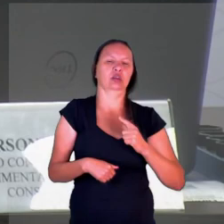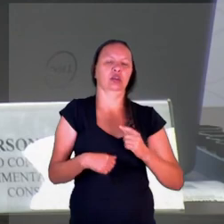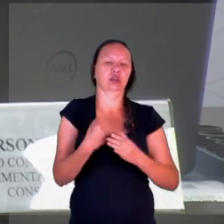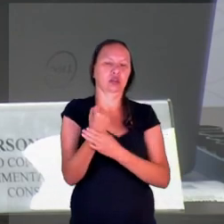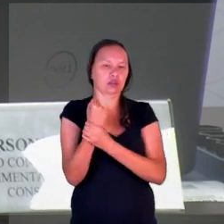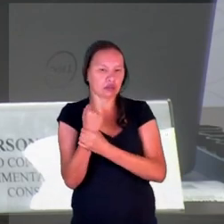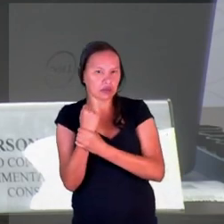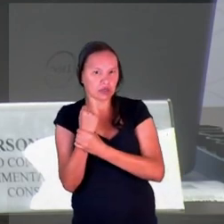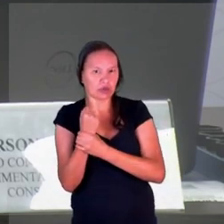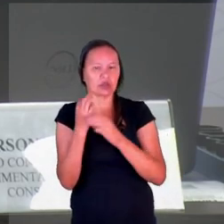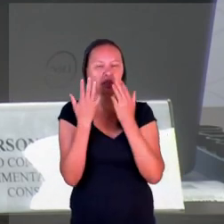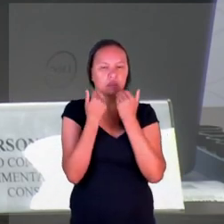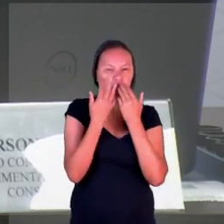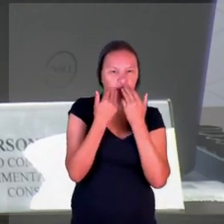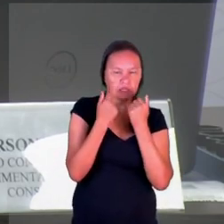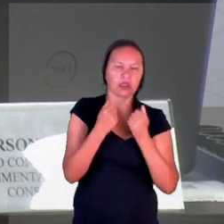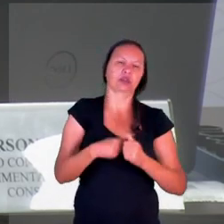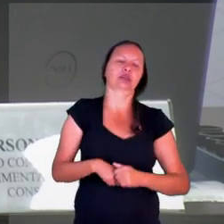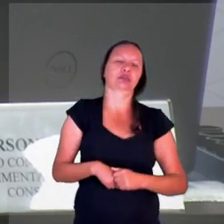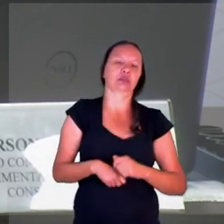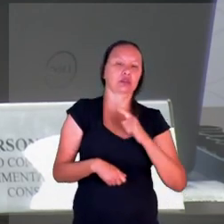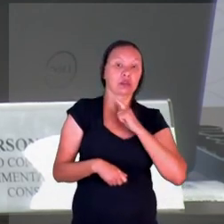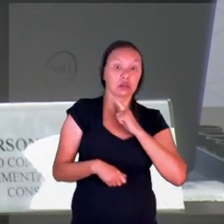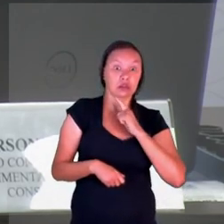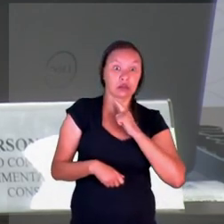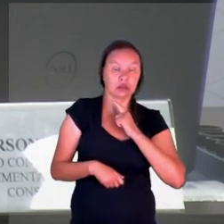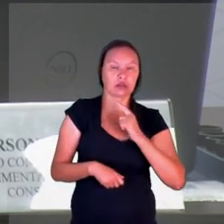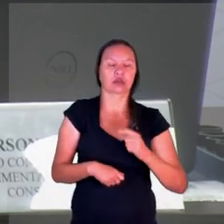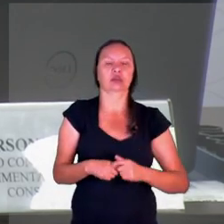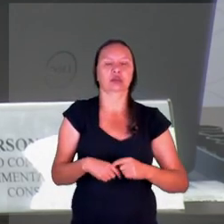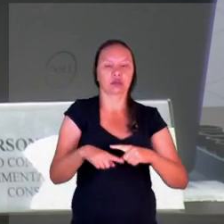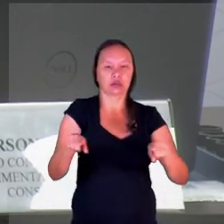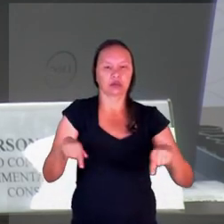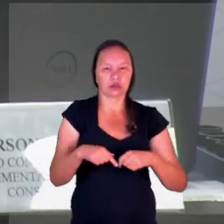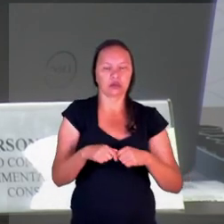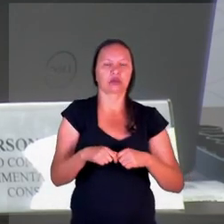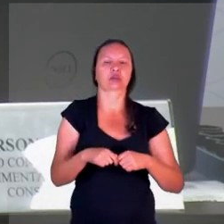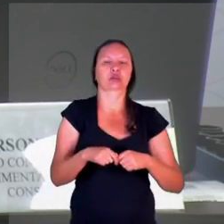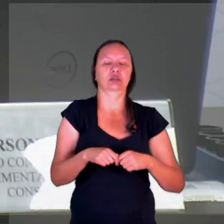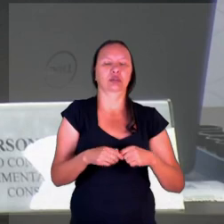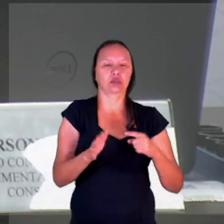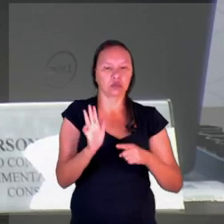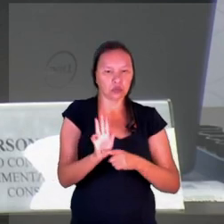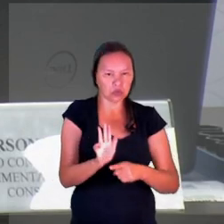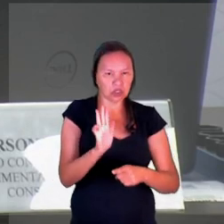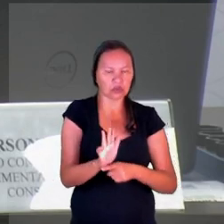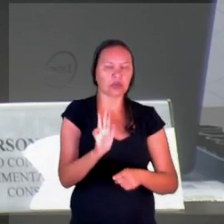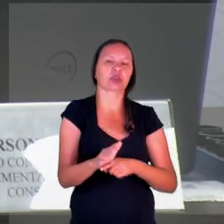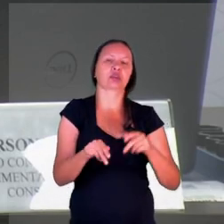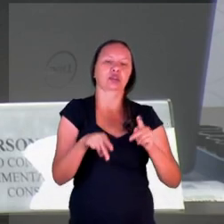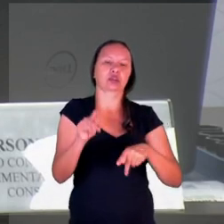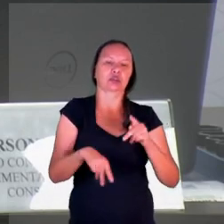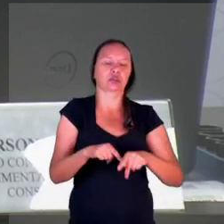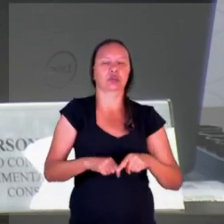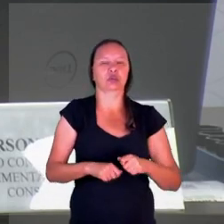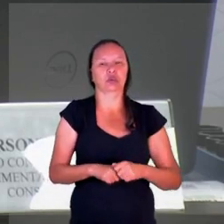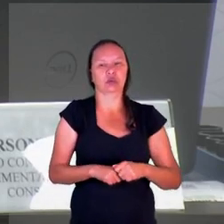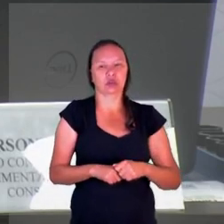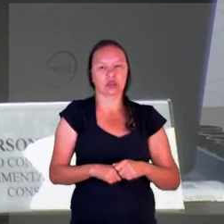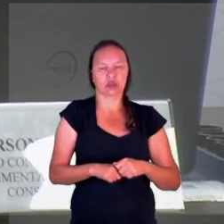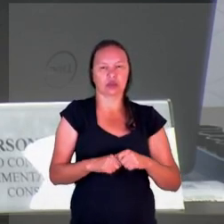alimentar e tem tem muito presente aí a questão dos pântanos alimentares que